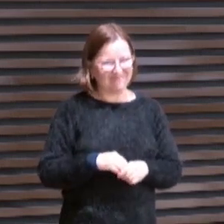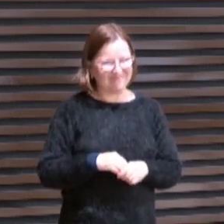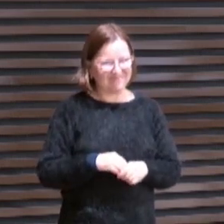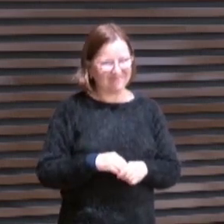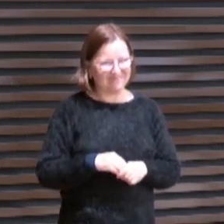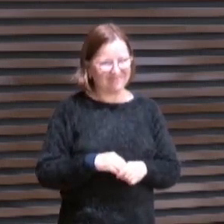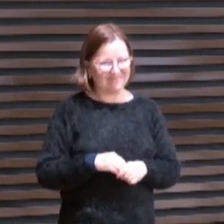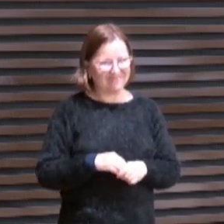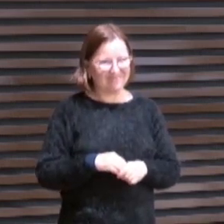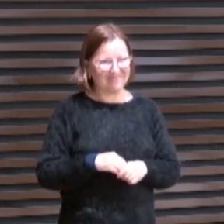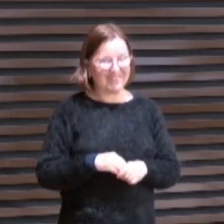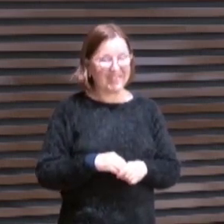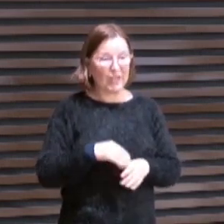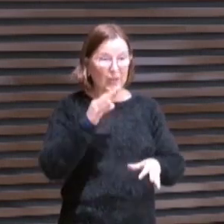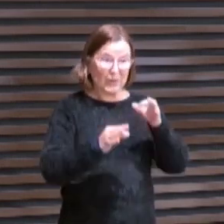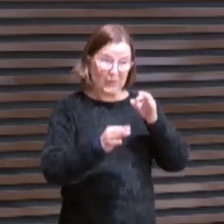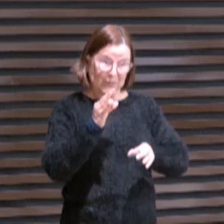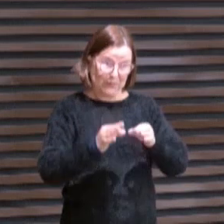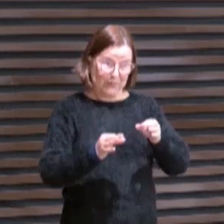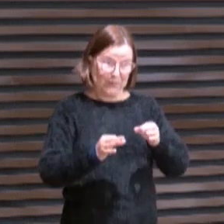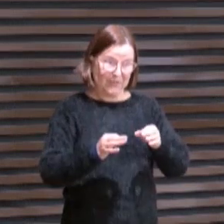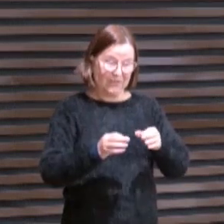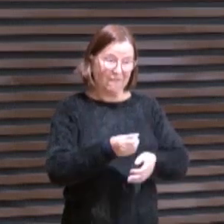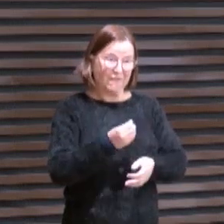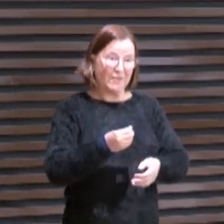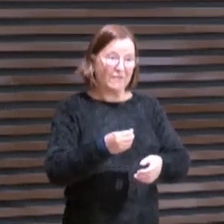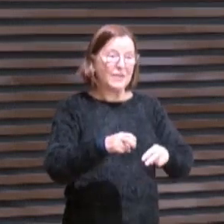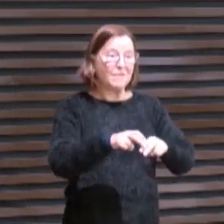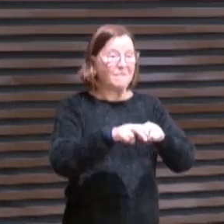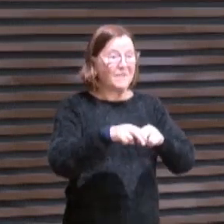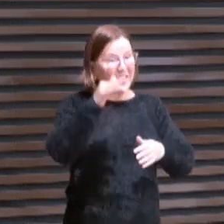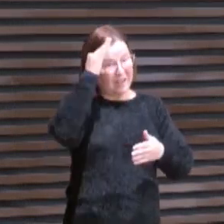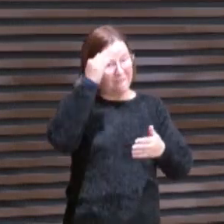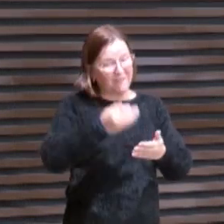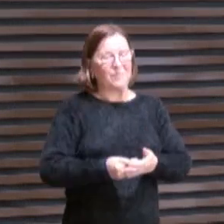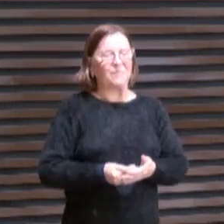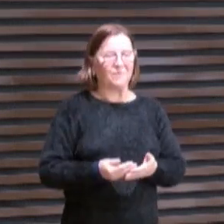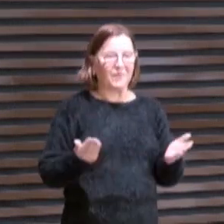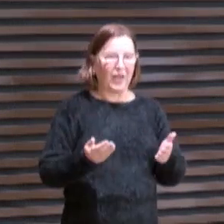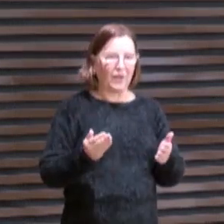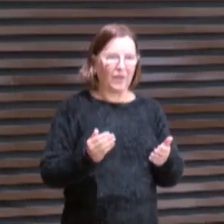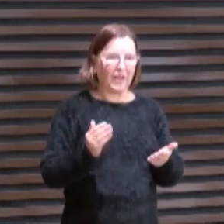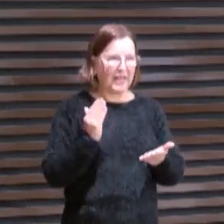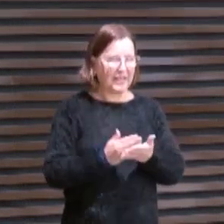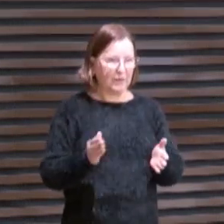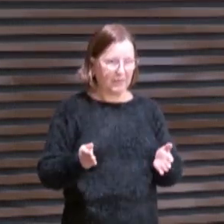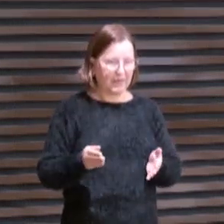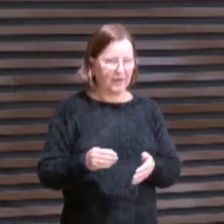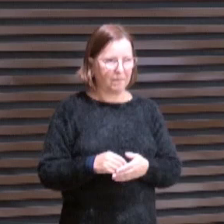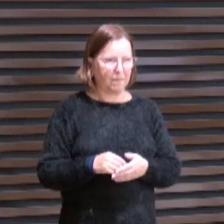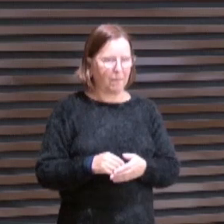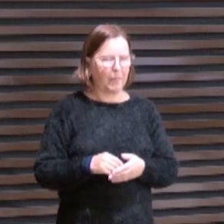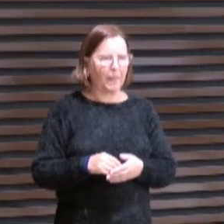O meu justo viverá pela fé. Eu vou terminar aqui com Francisco Xavier. Quem foi